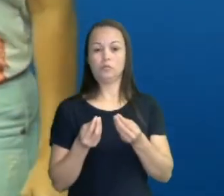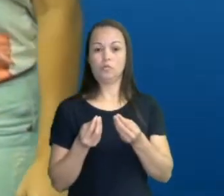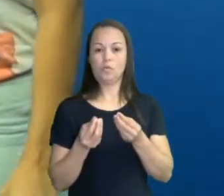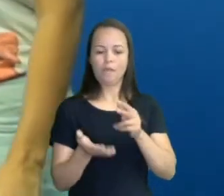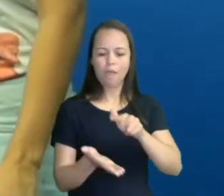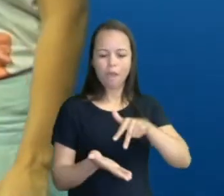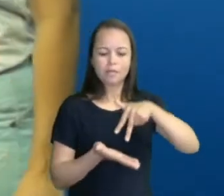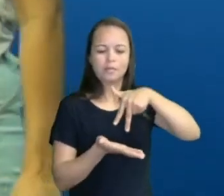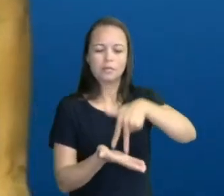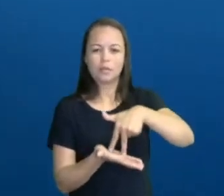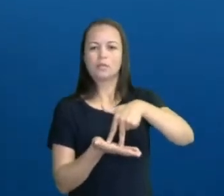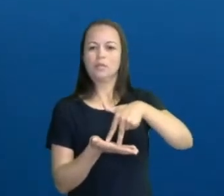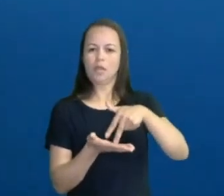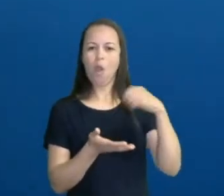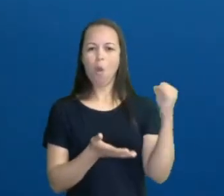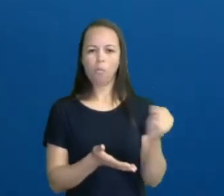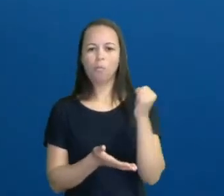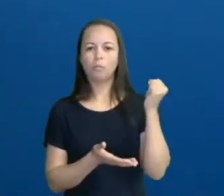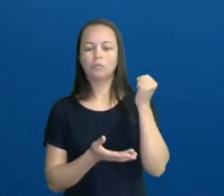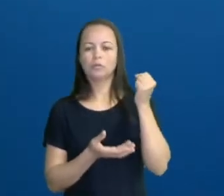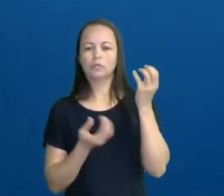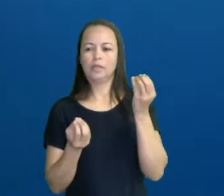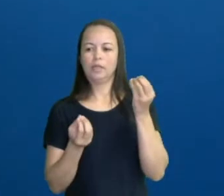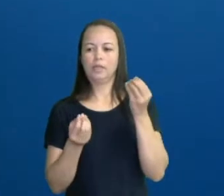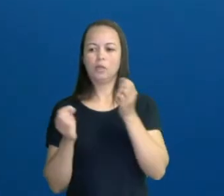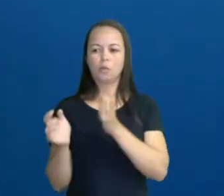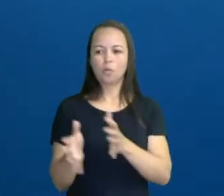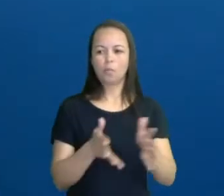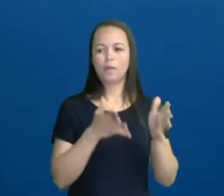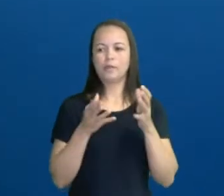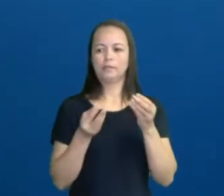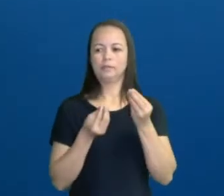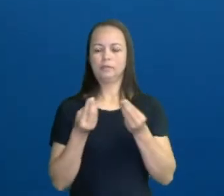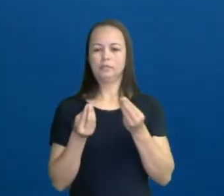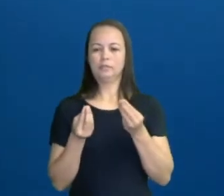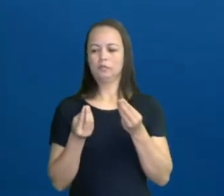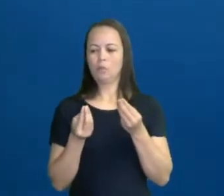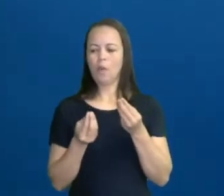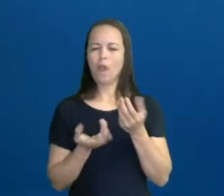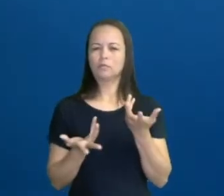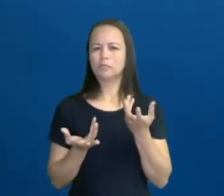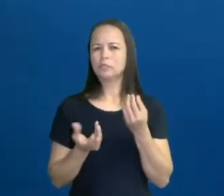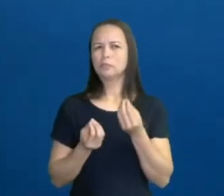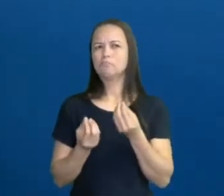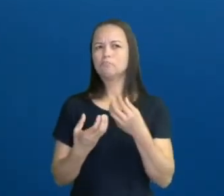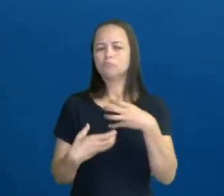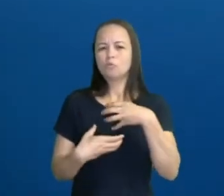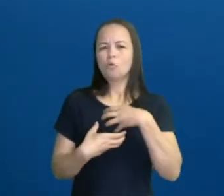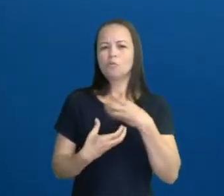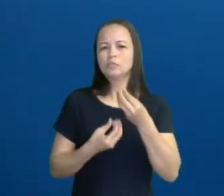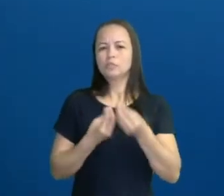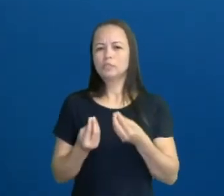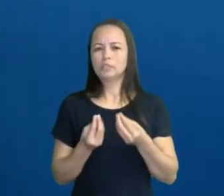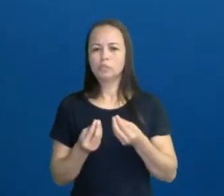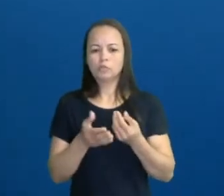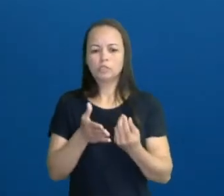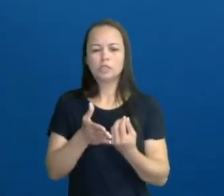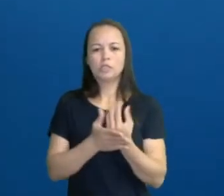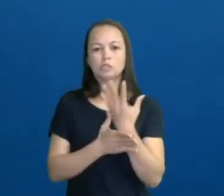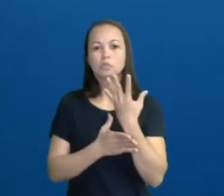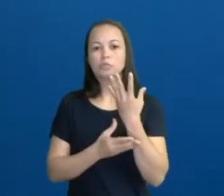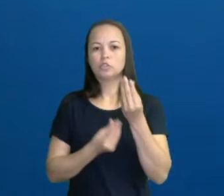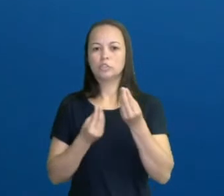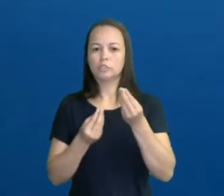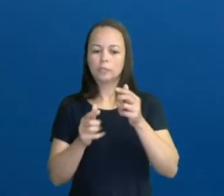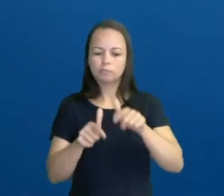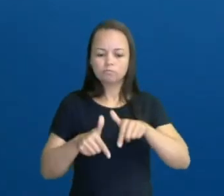poder, ele vem ascender a partir, ou seja, ascende no sentido de surgir. Quando ele assume,